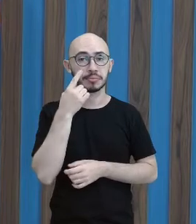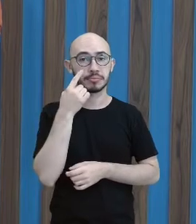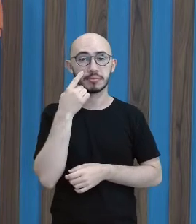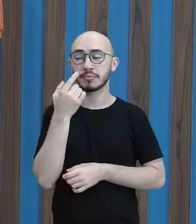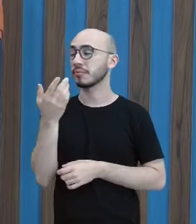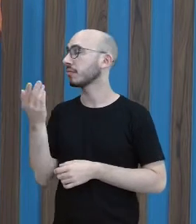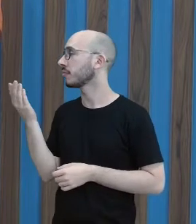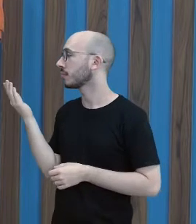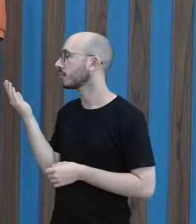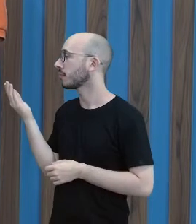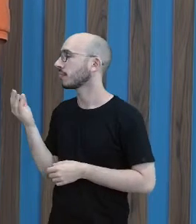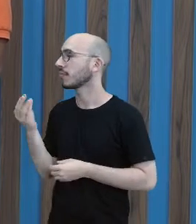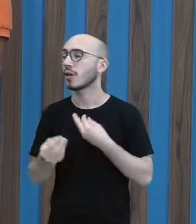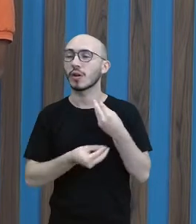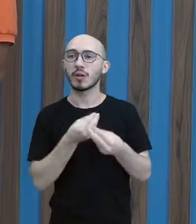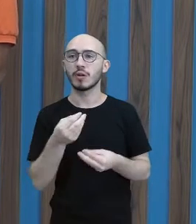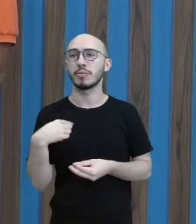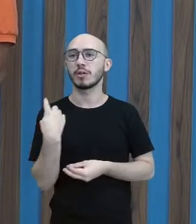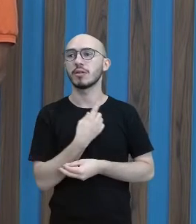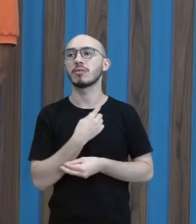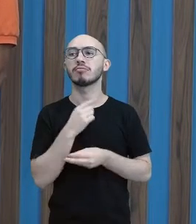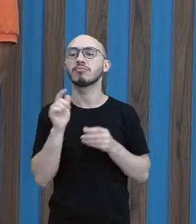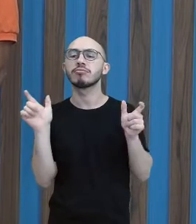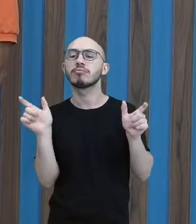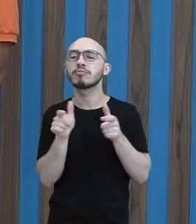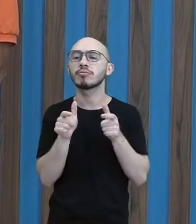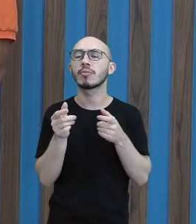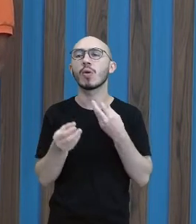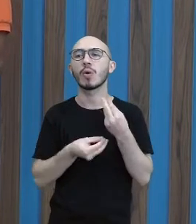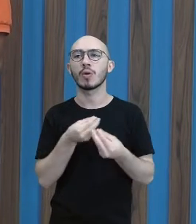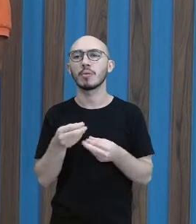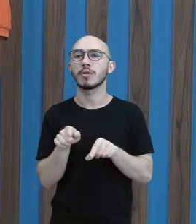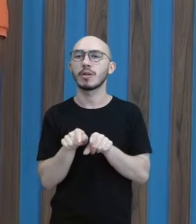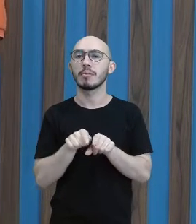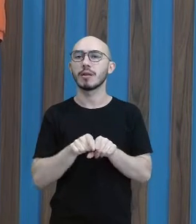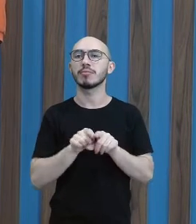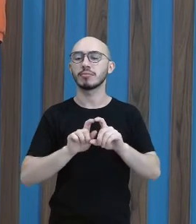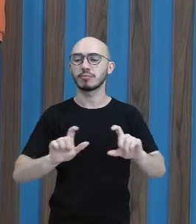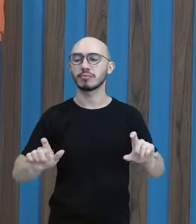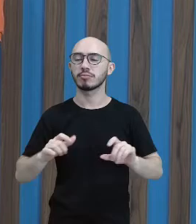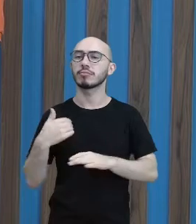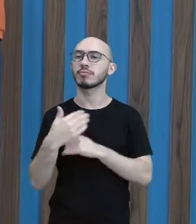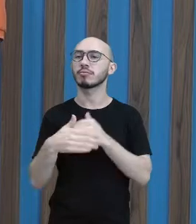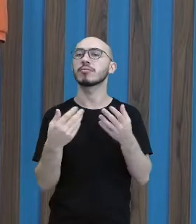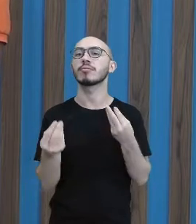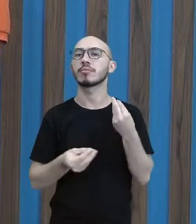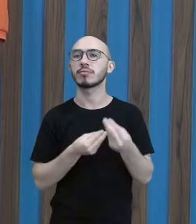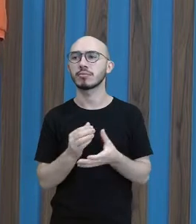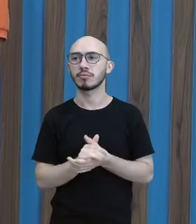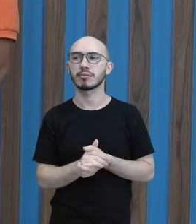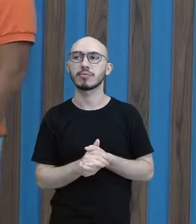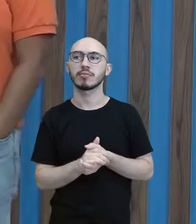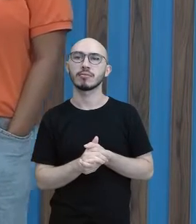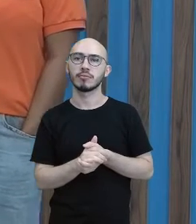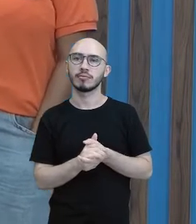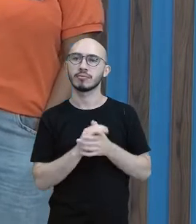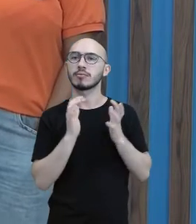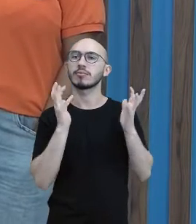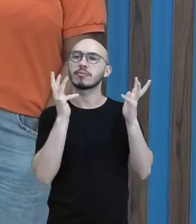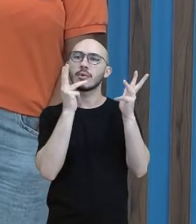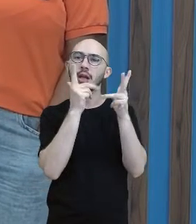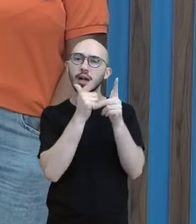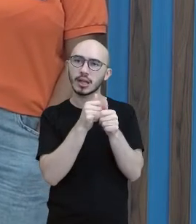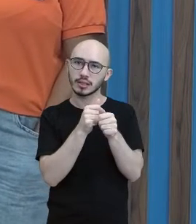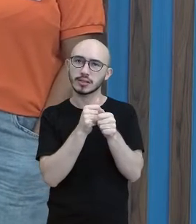como é que a gente pode fazer a redução e embaixo o desenvolvimento? Vamos ver, ó. A beleza herdada